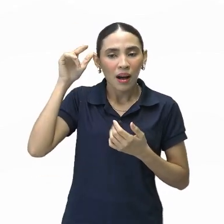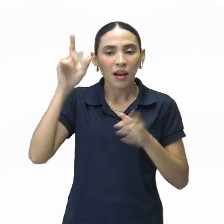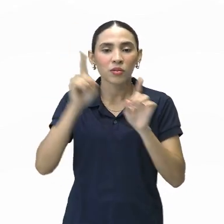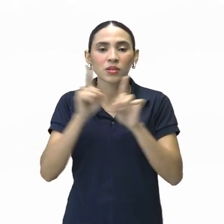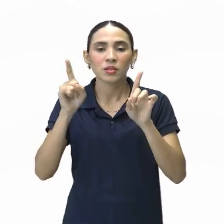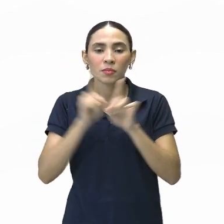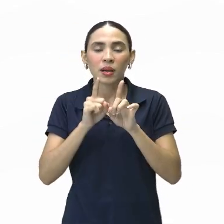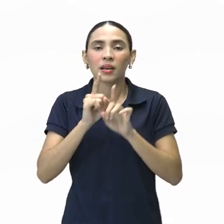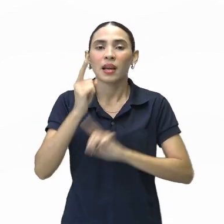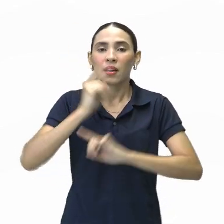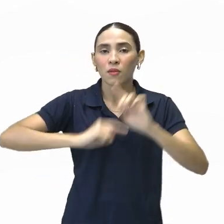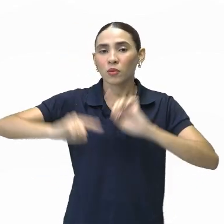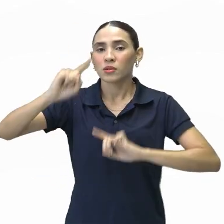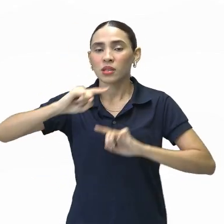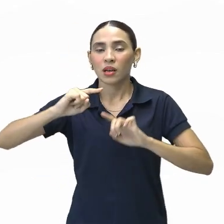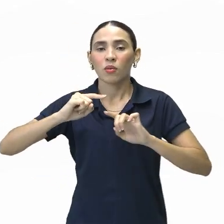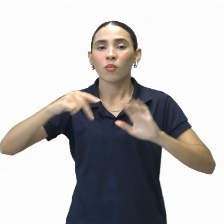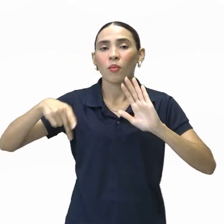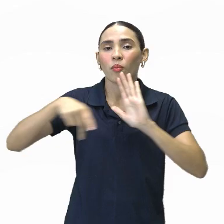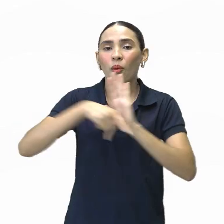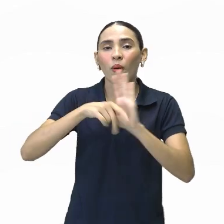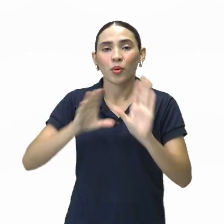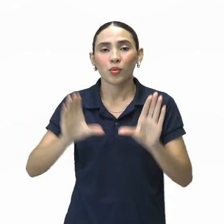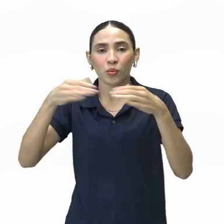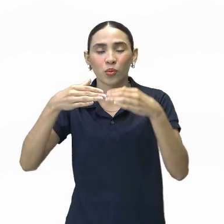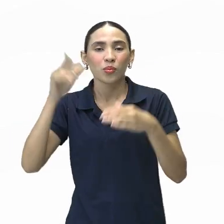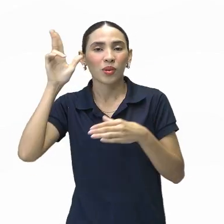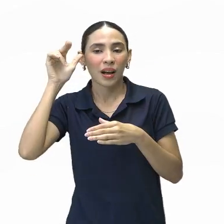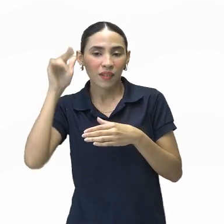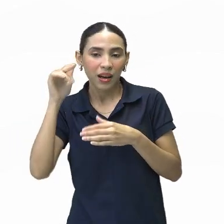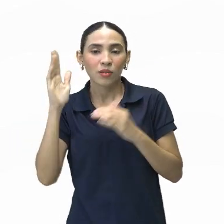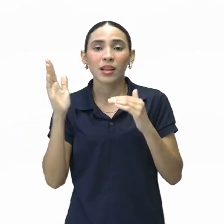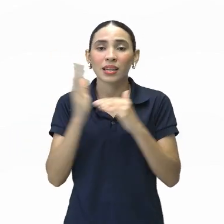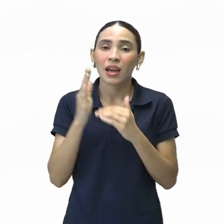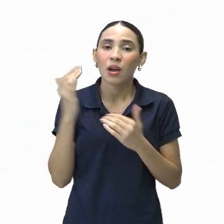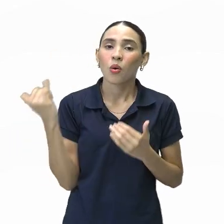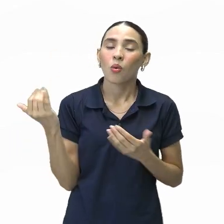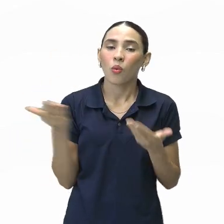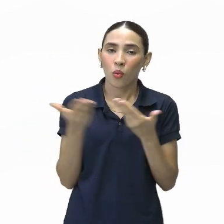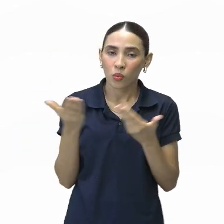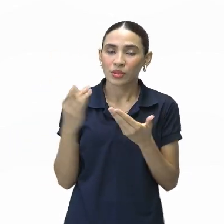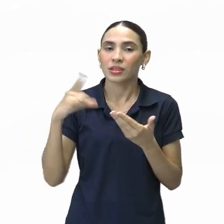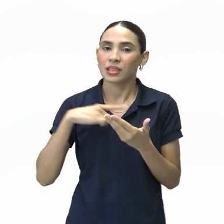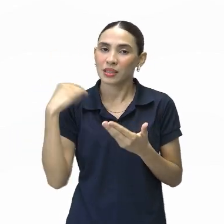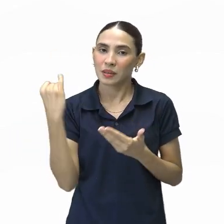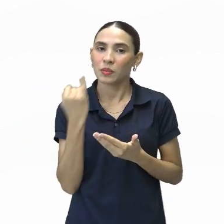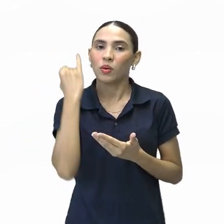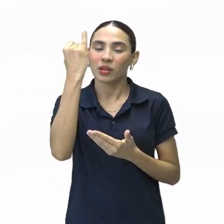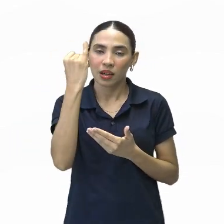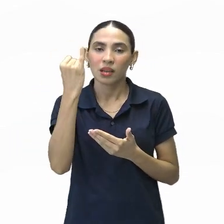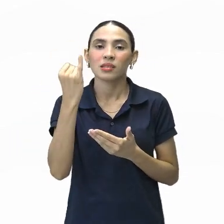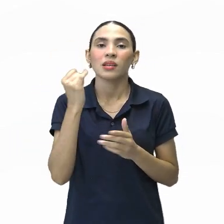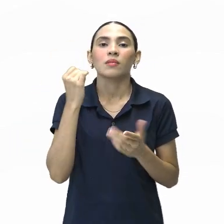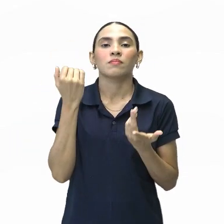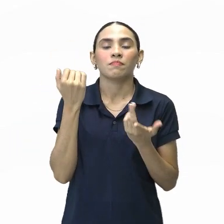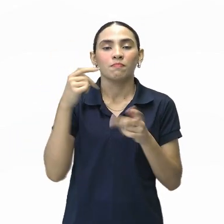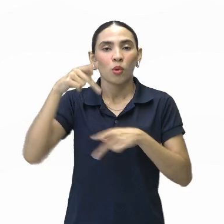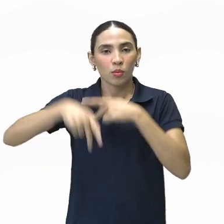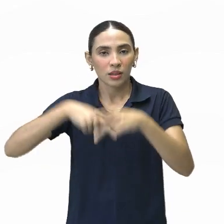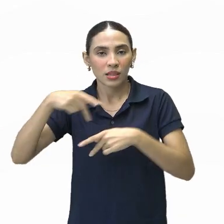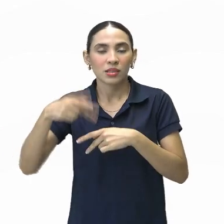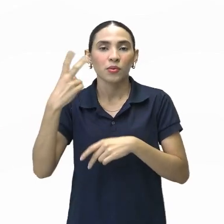evolução morfológica dessa espécie, que até hoje tem uma importância enorme para a nossa população, para a